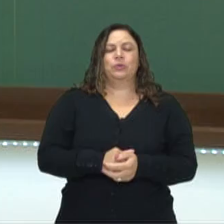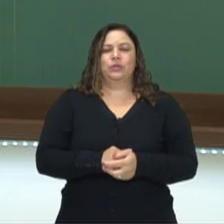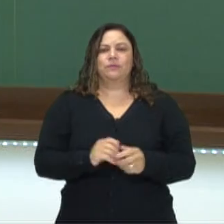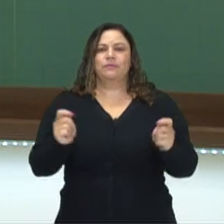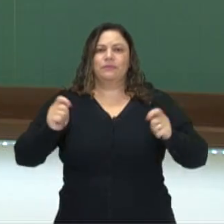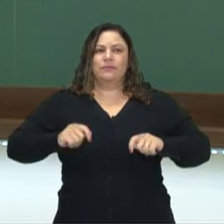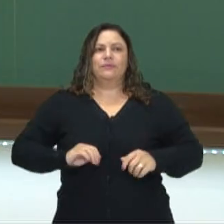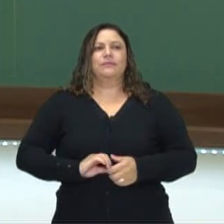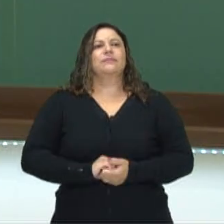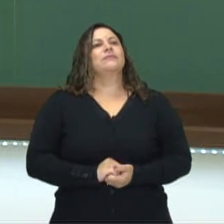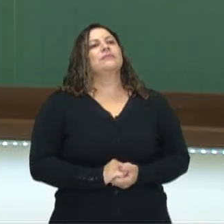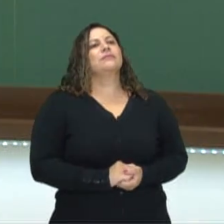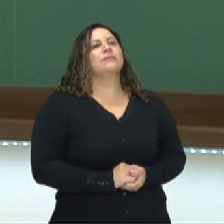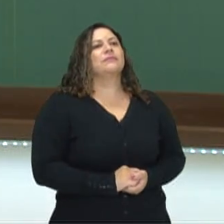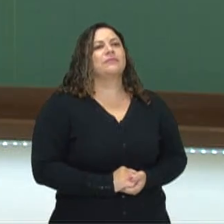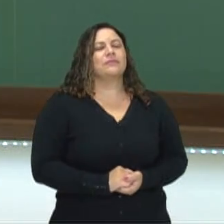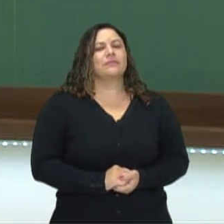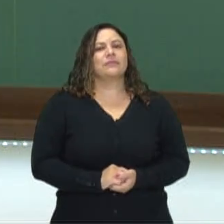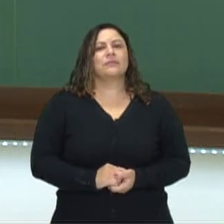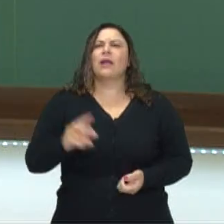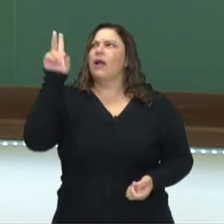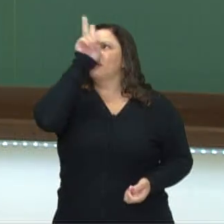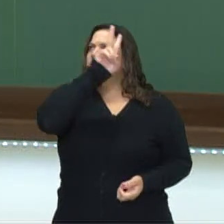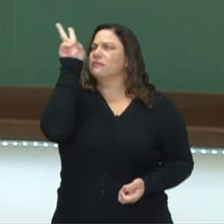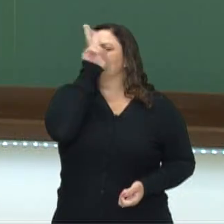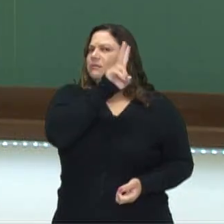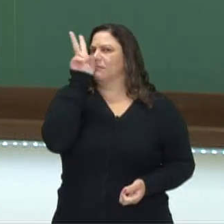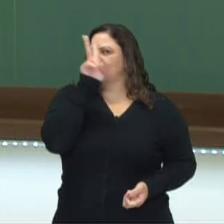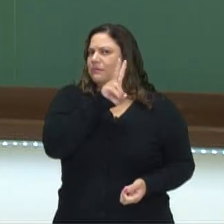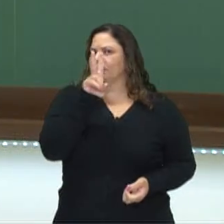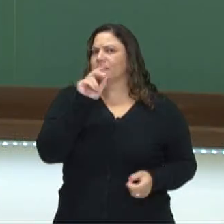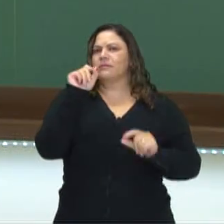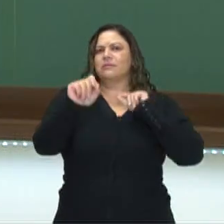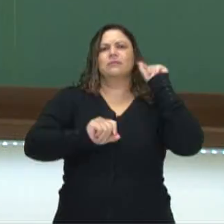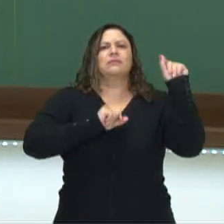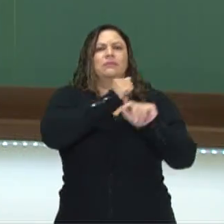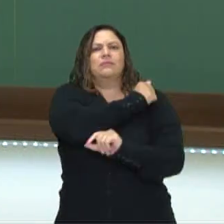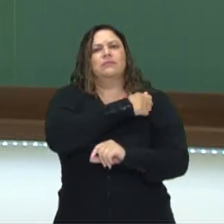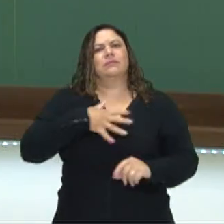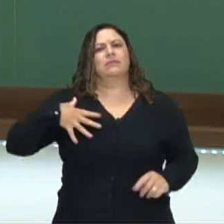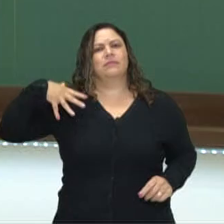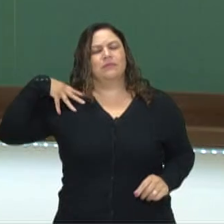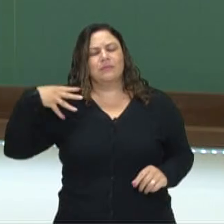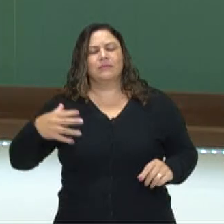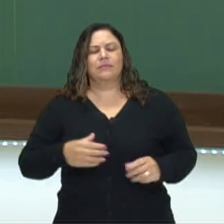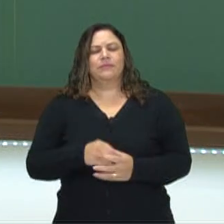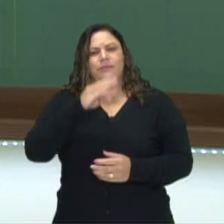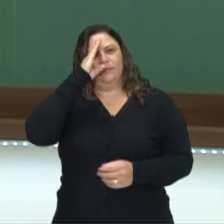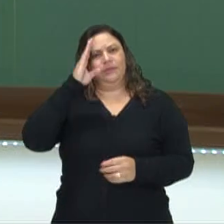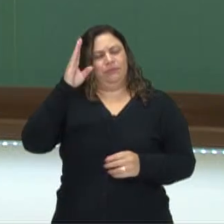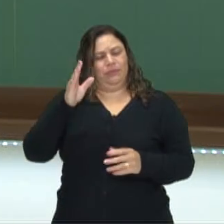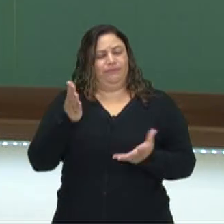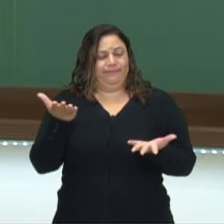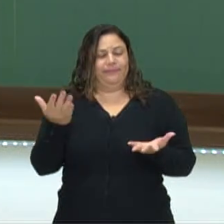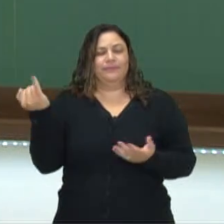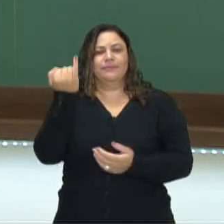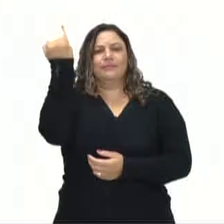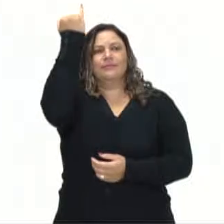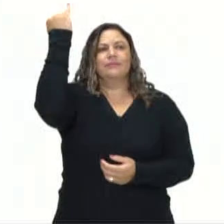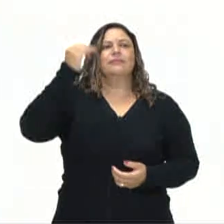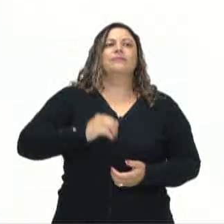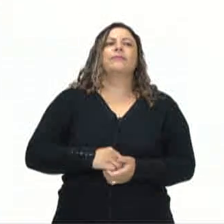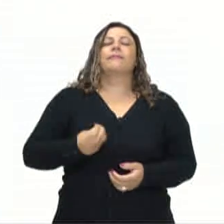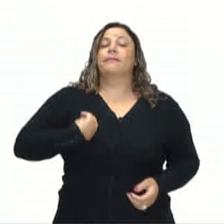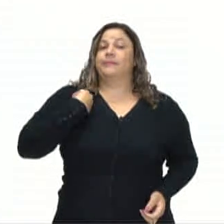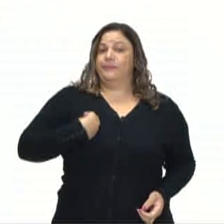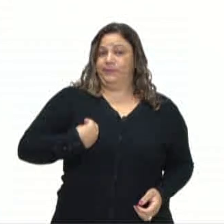dos vícios. Vamos relembrar um pouco do Aristóteles, aspectos essenciais da vida deste filósofo. Aristóteles